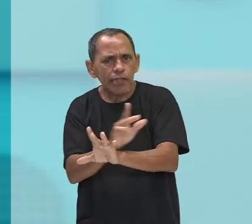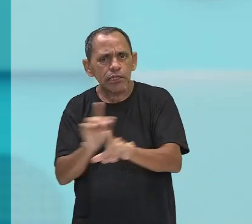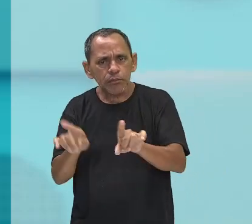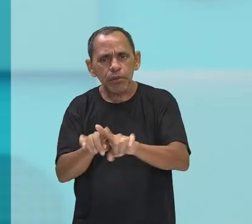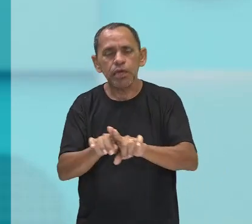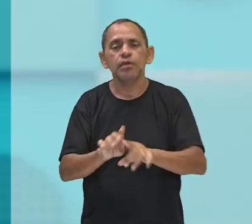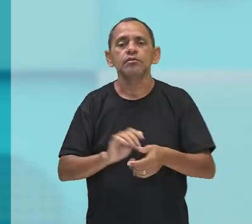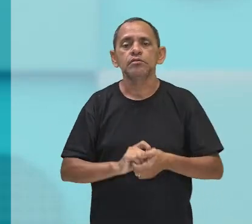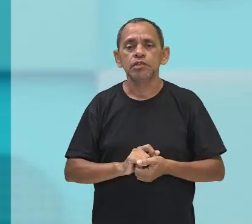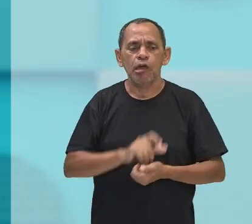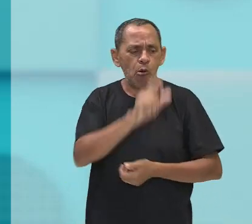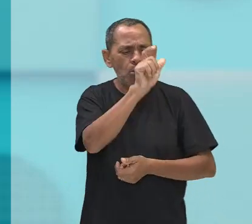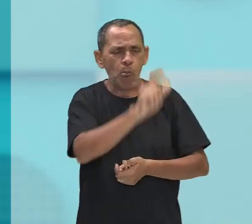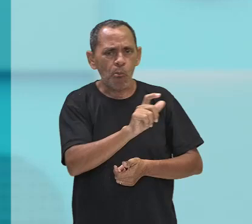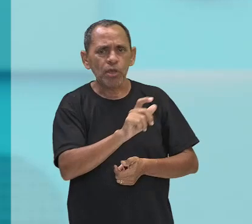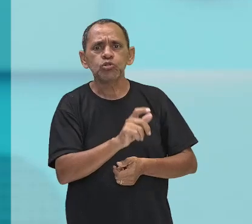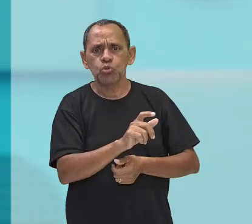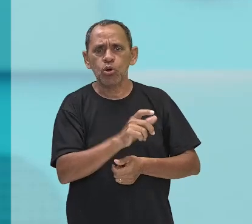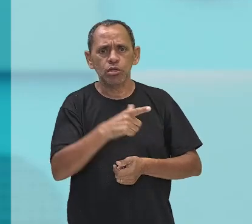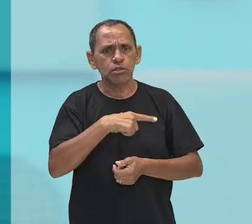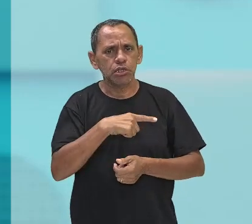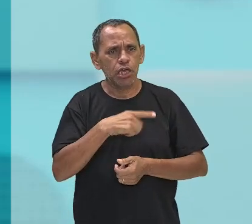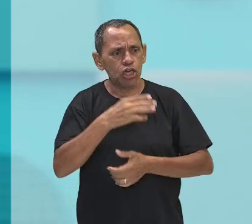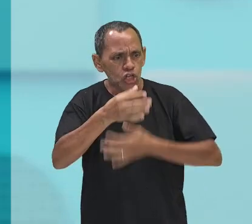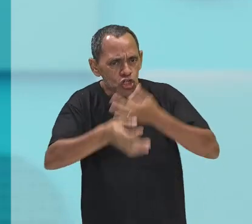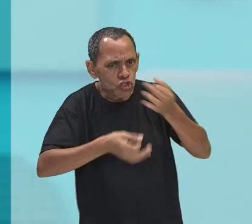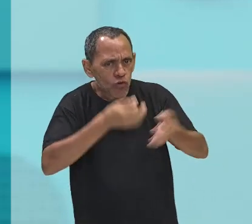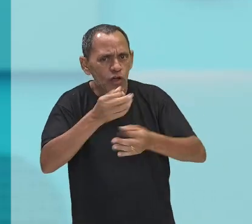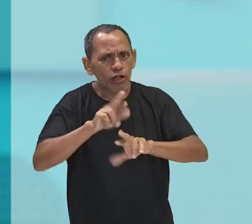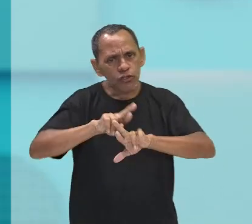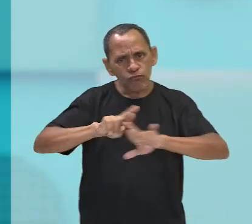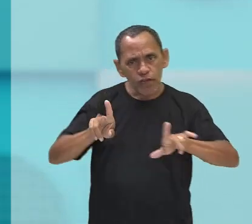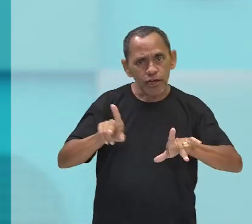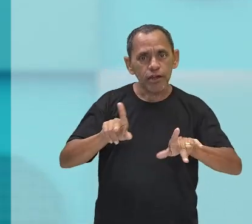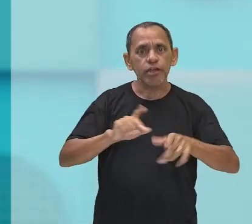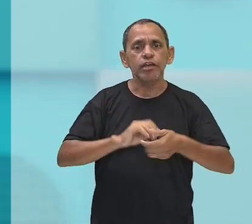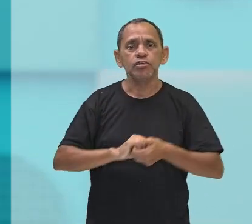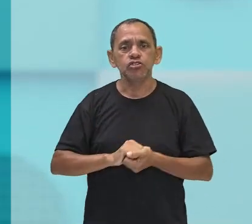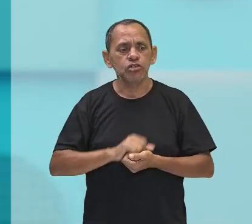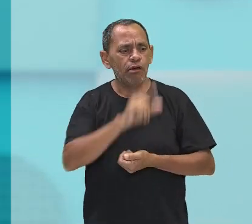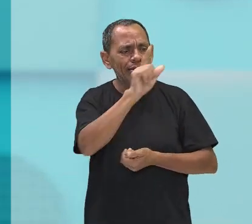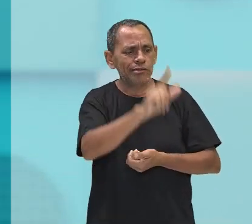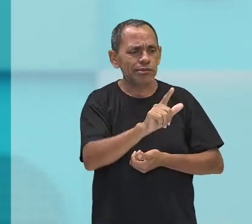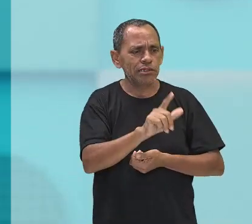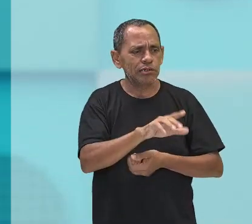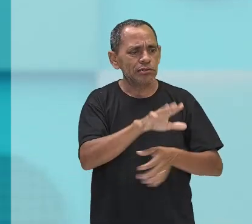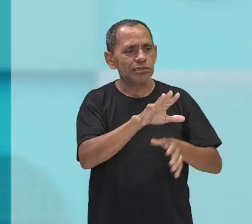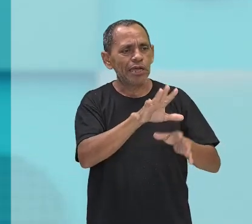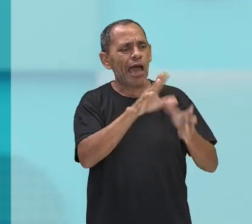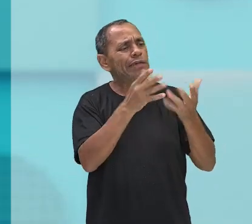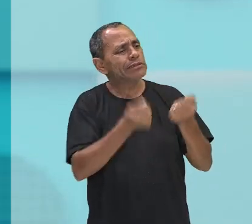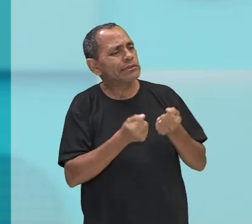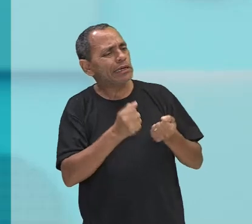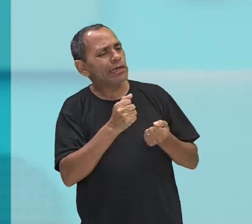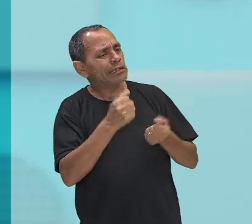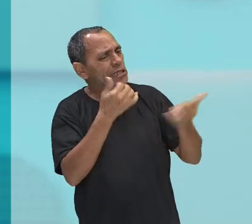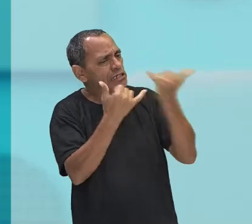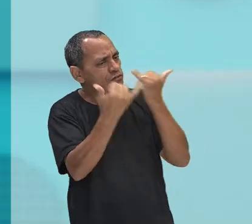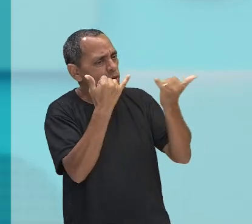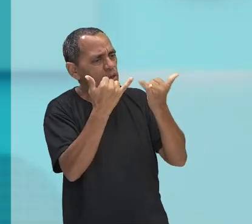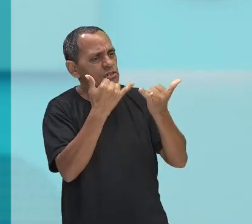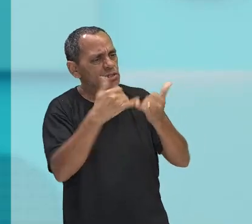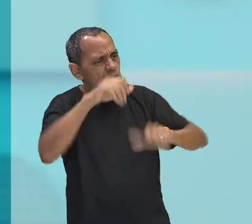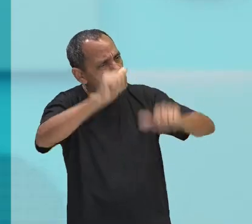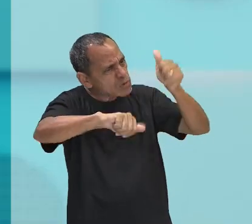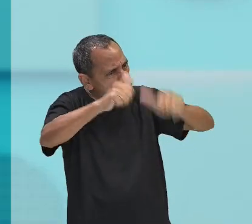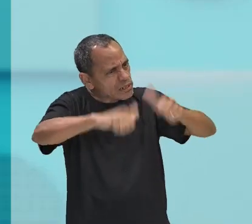que você tem. E aí você se deixa levar por aquela pessoa, né, sem nenhum fundamento, sem nenhuma pesquisa, sem nenhuma